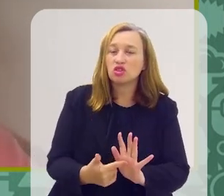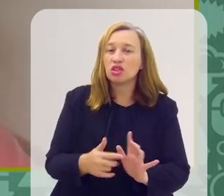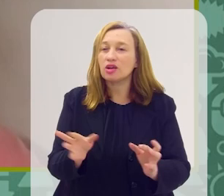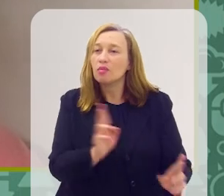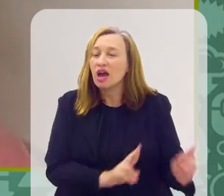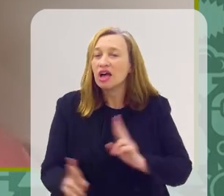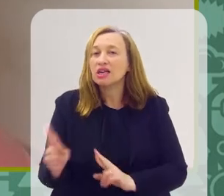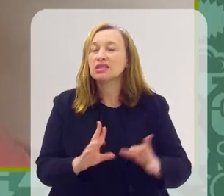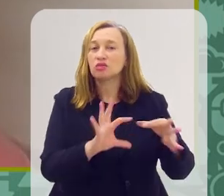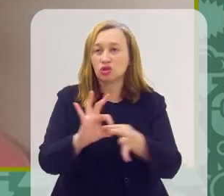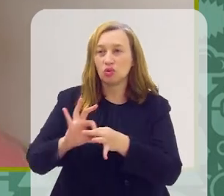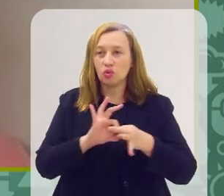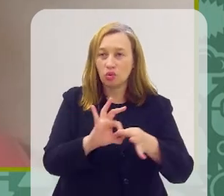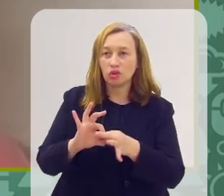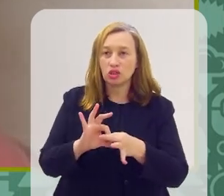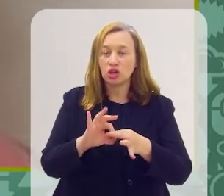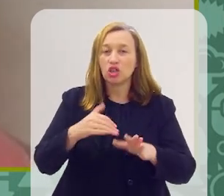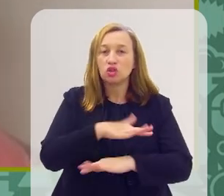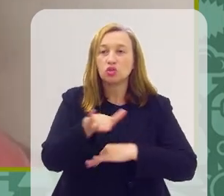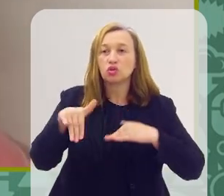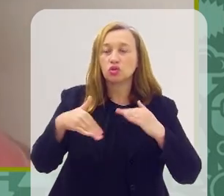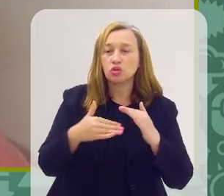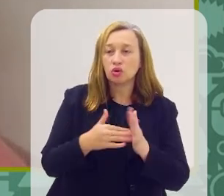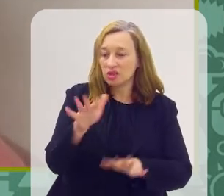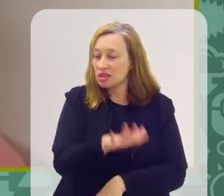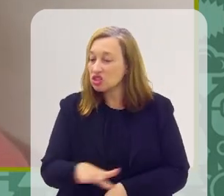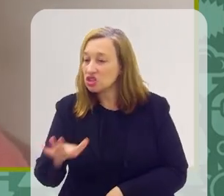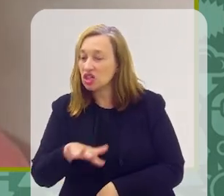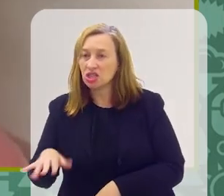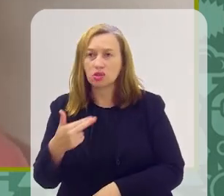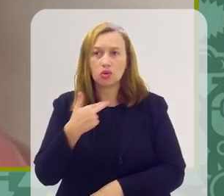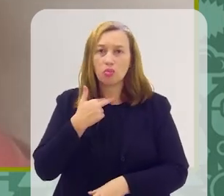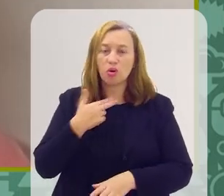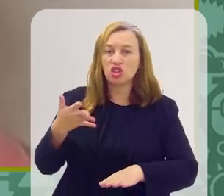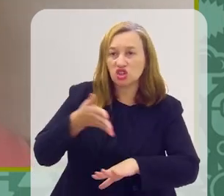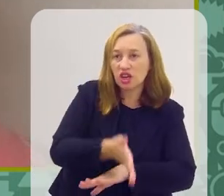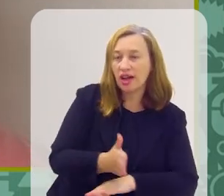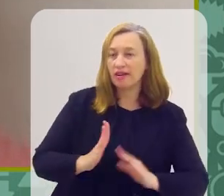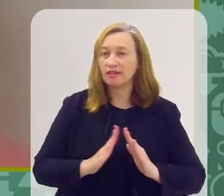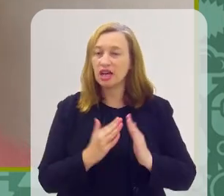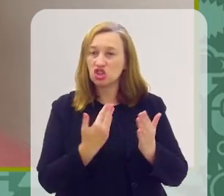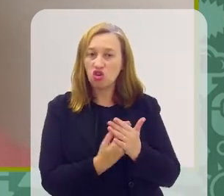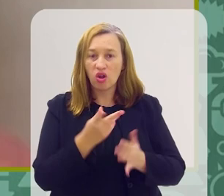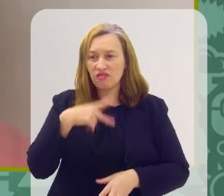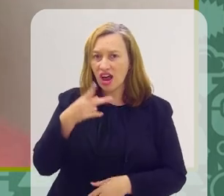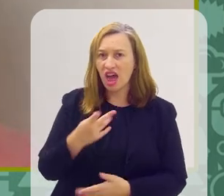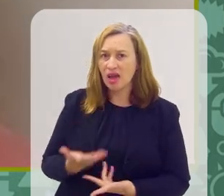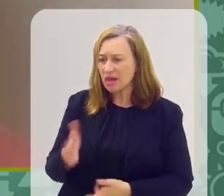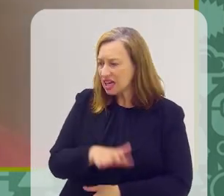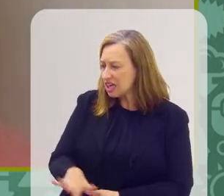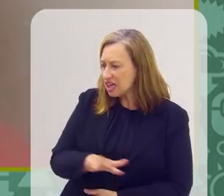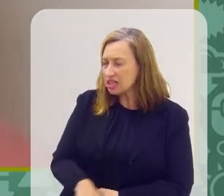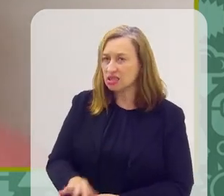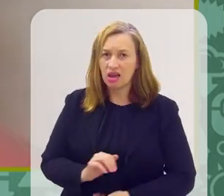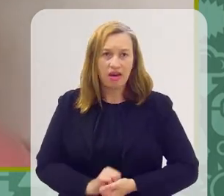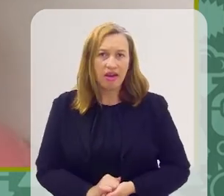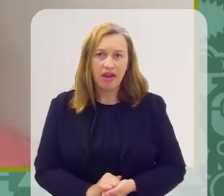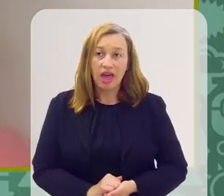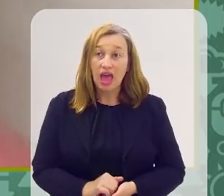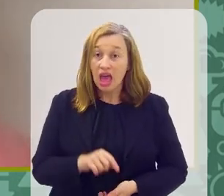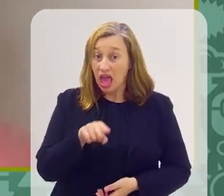busca ali uma relação harmoniosa entre todos os pares. Eu não posso chegar dentro da educação infantil e falar para a criança